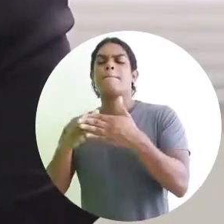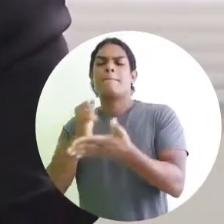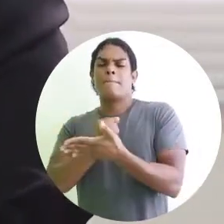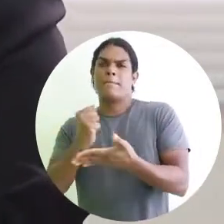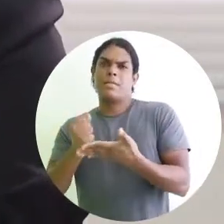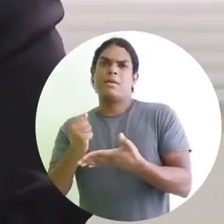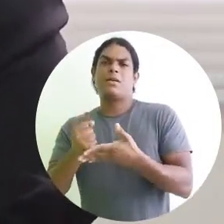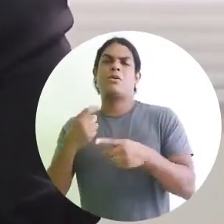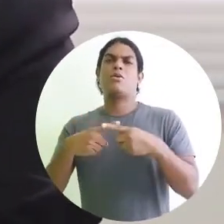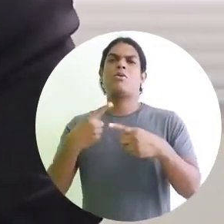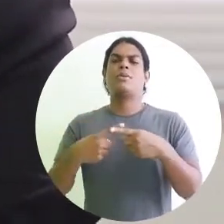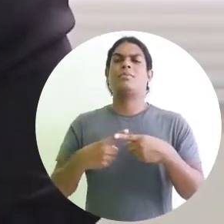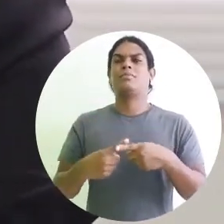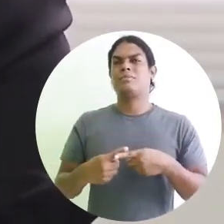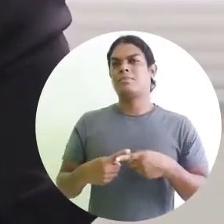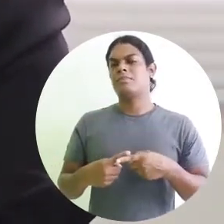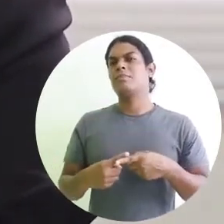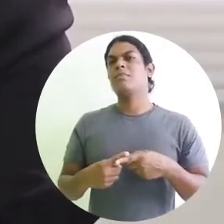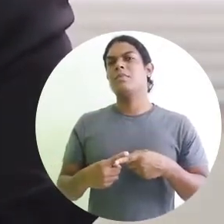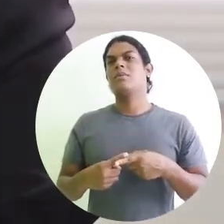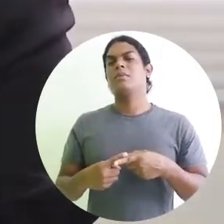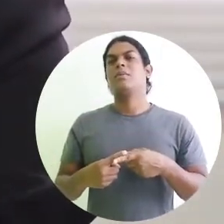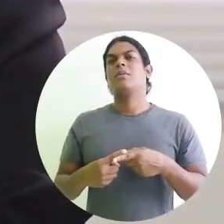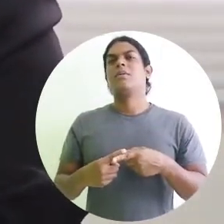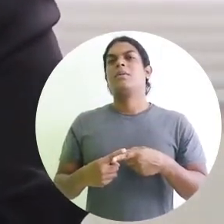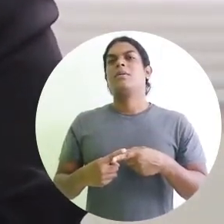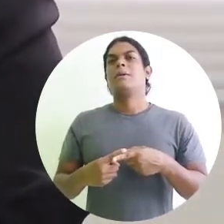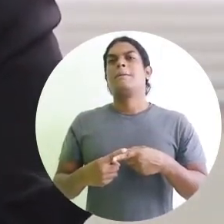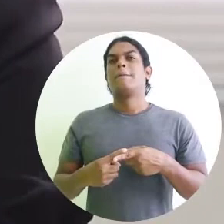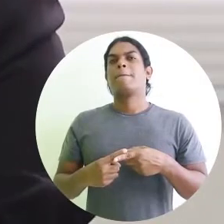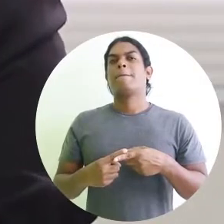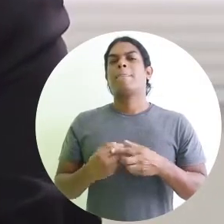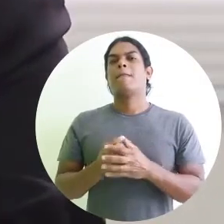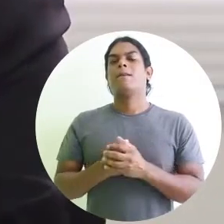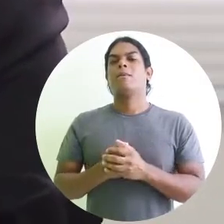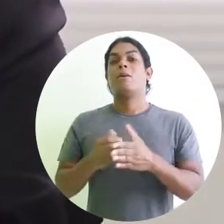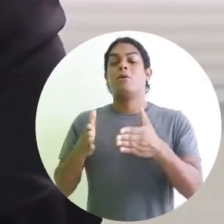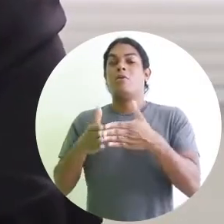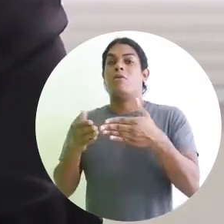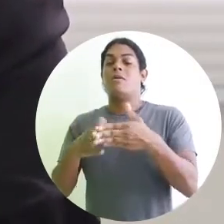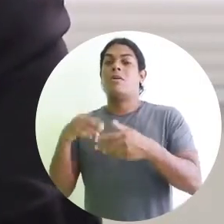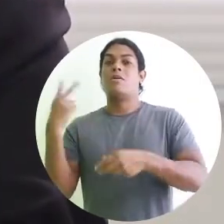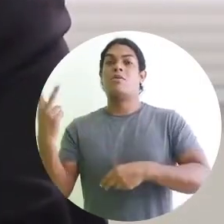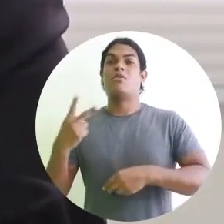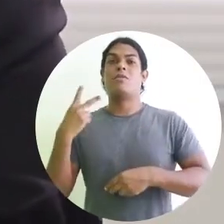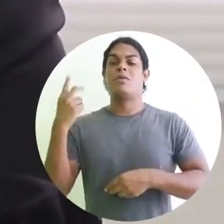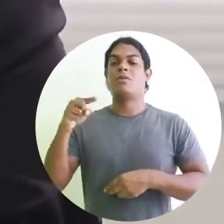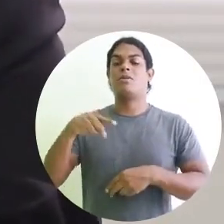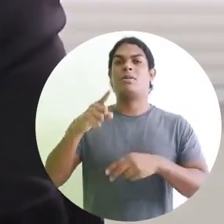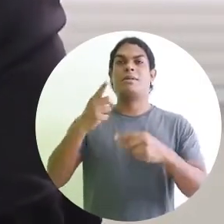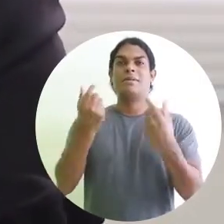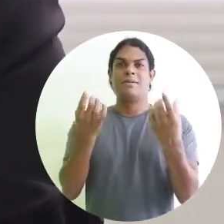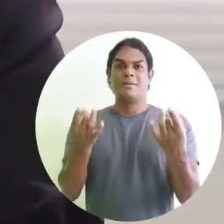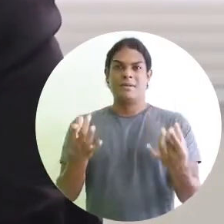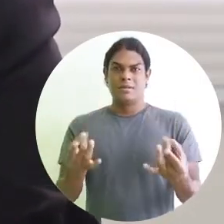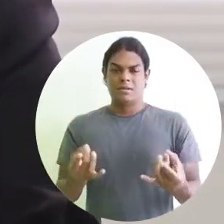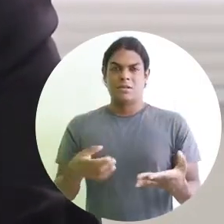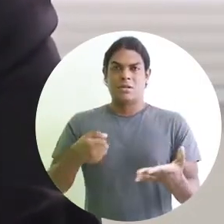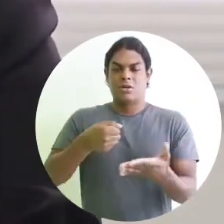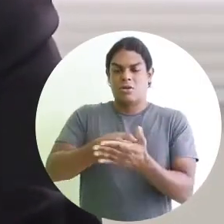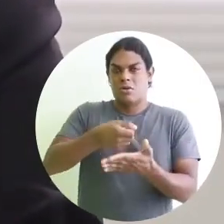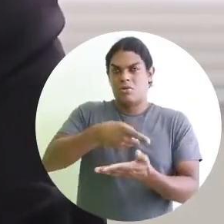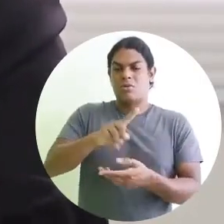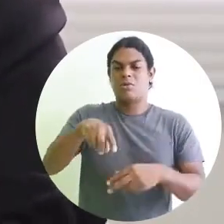o importador pague, seja cobrado pelo valor dessa venda, dessa compra desse produto,